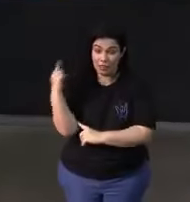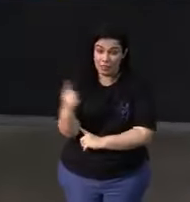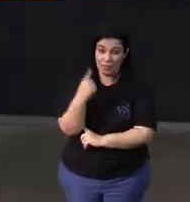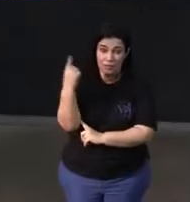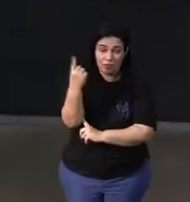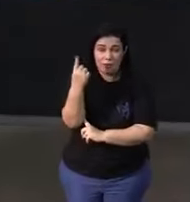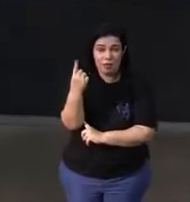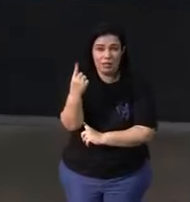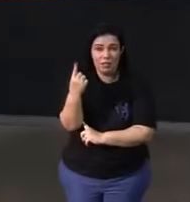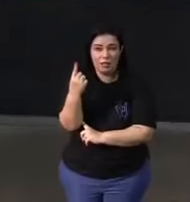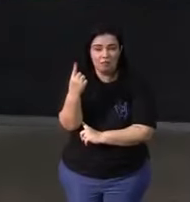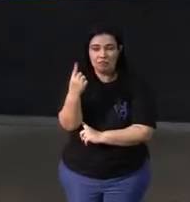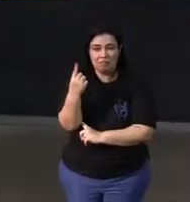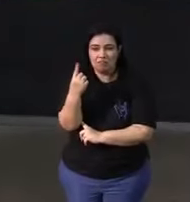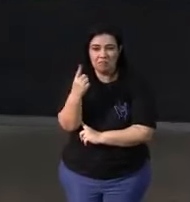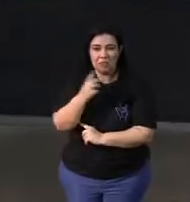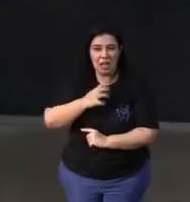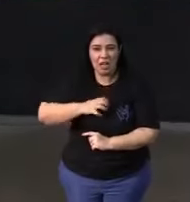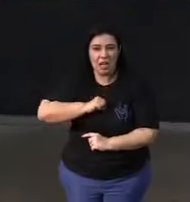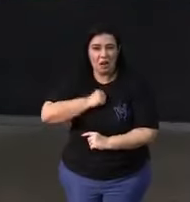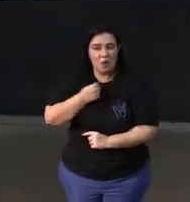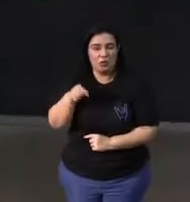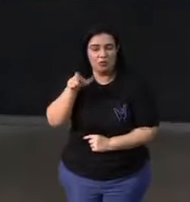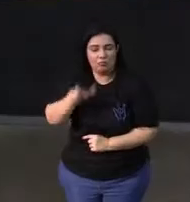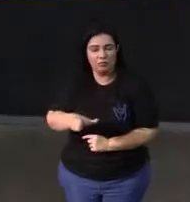não guardou mágoa de Saul.